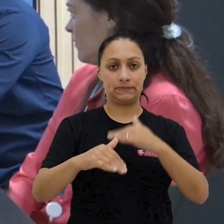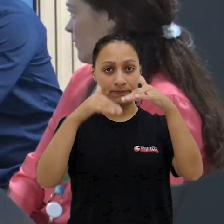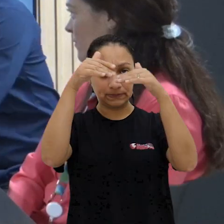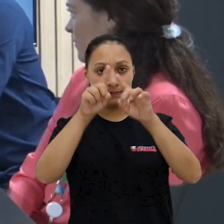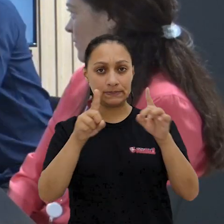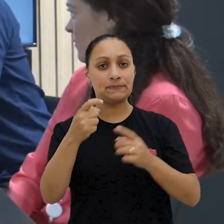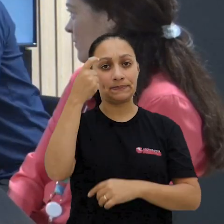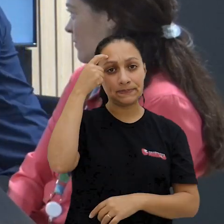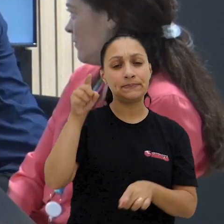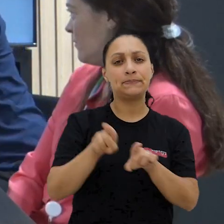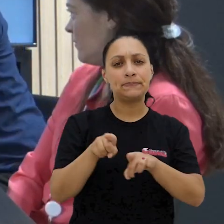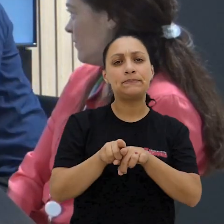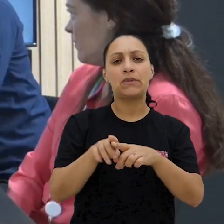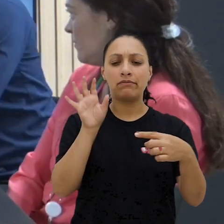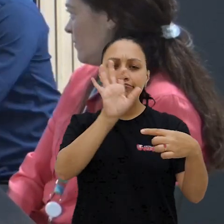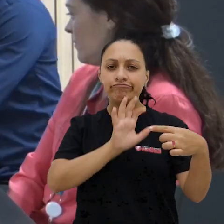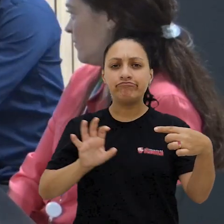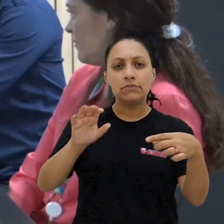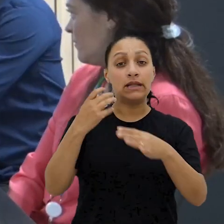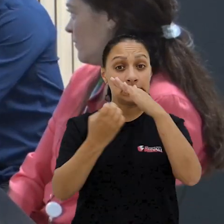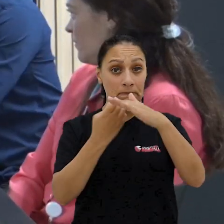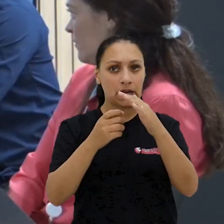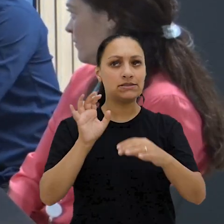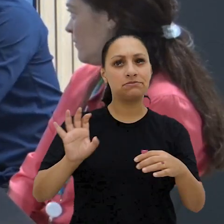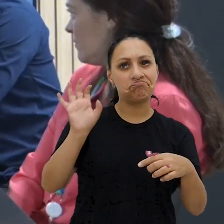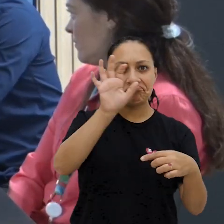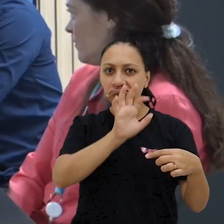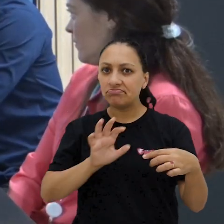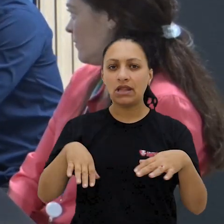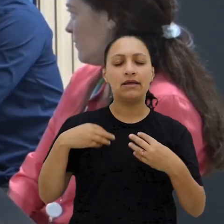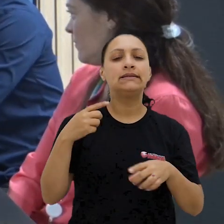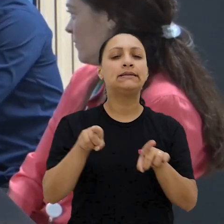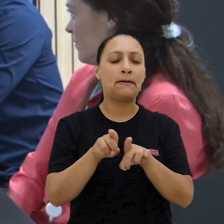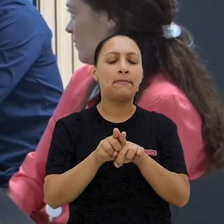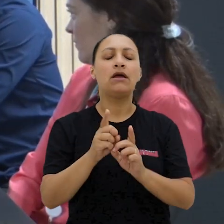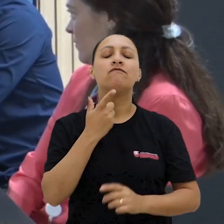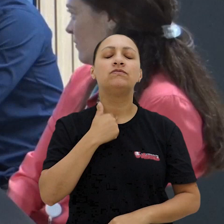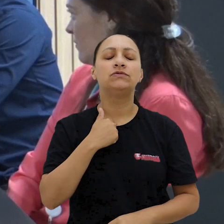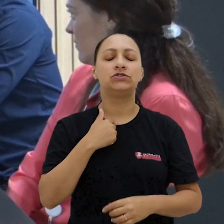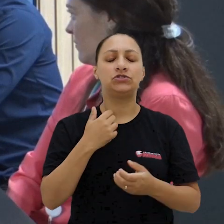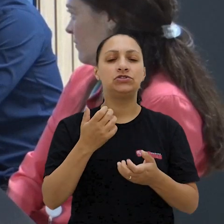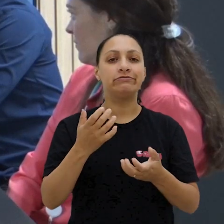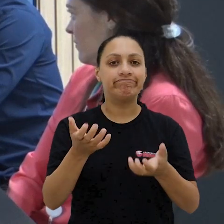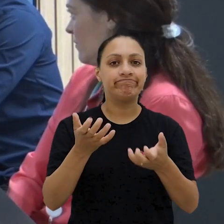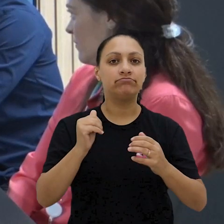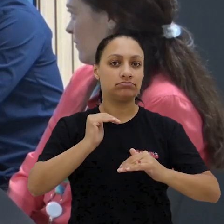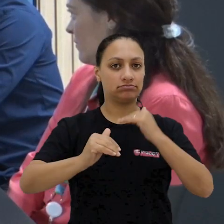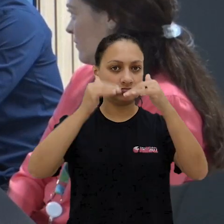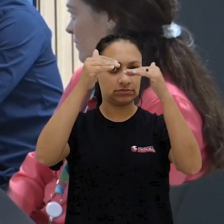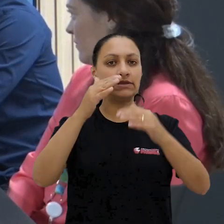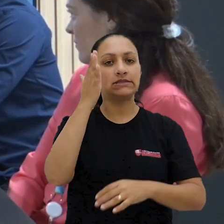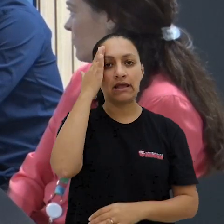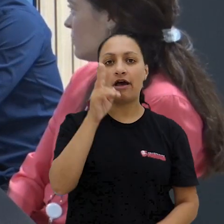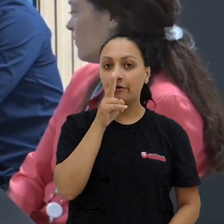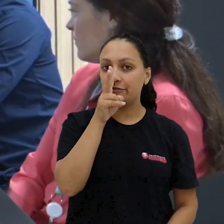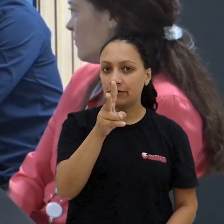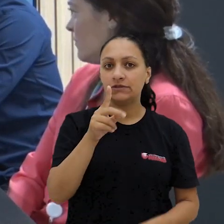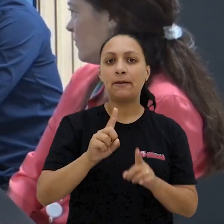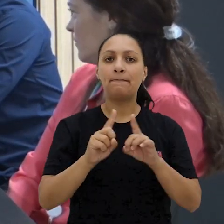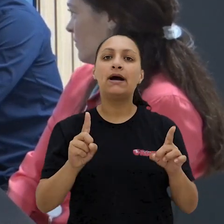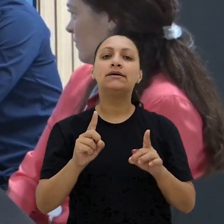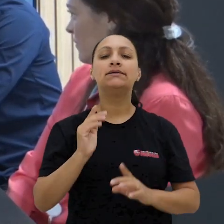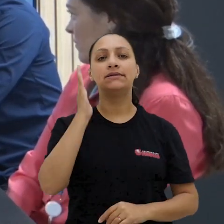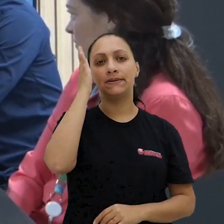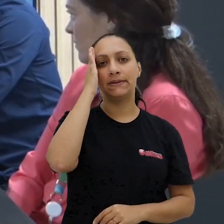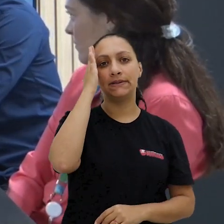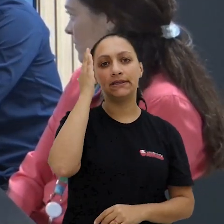mas também pensando no ecossistema, estamos dispostos a fazer as coisas acontecerem. Então, eu sei a força, se eu posso dizer,